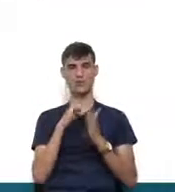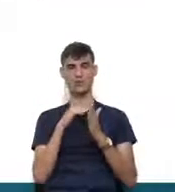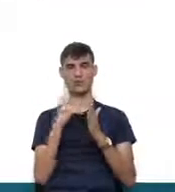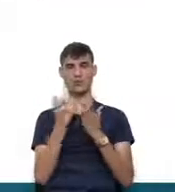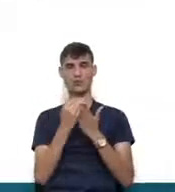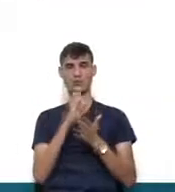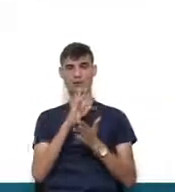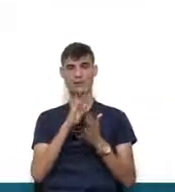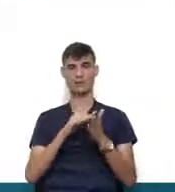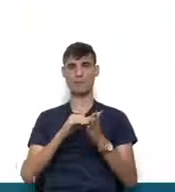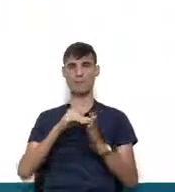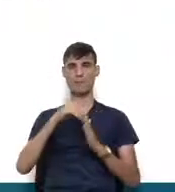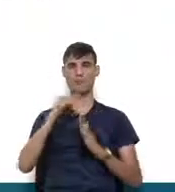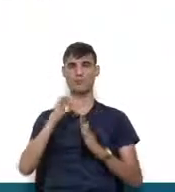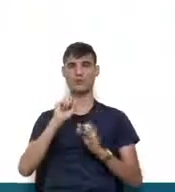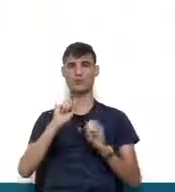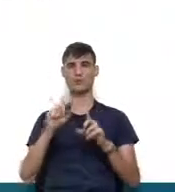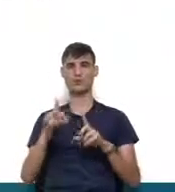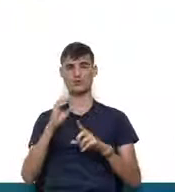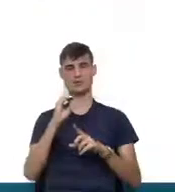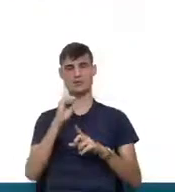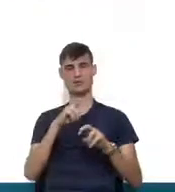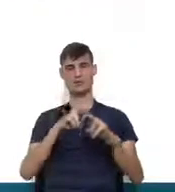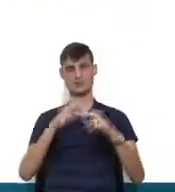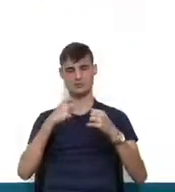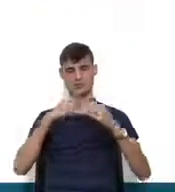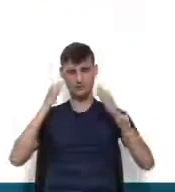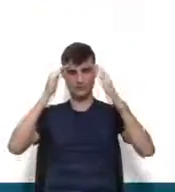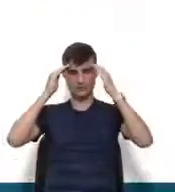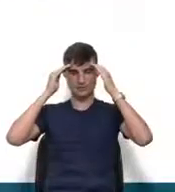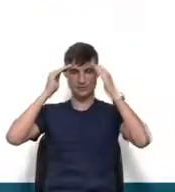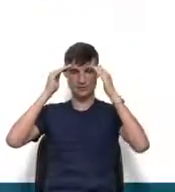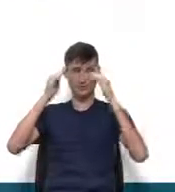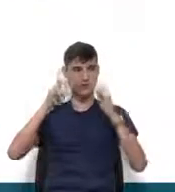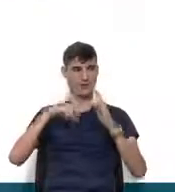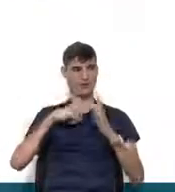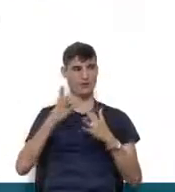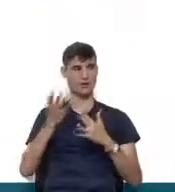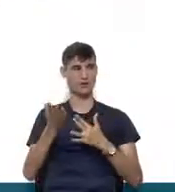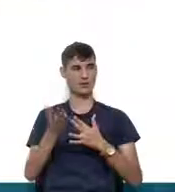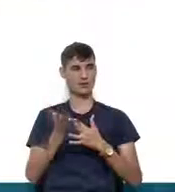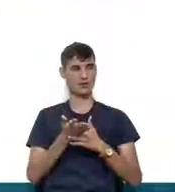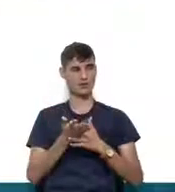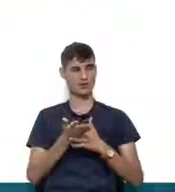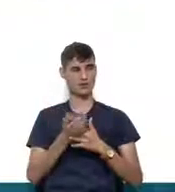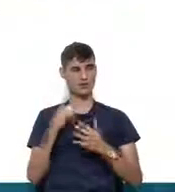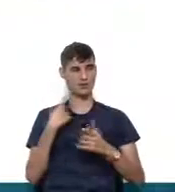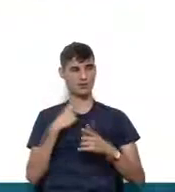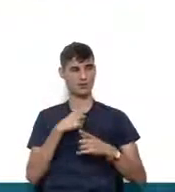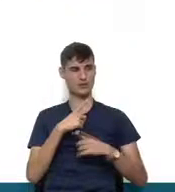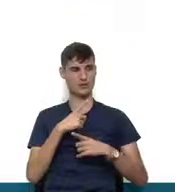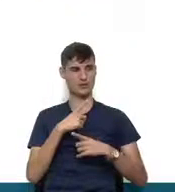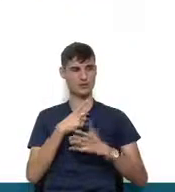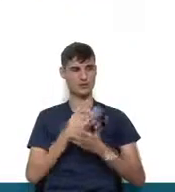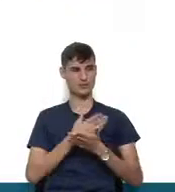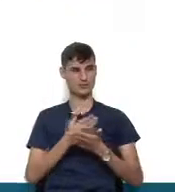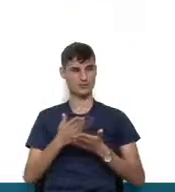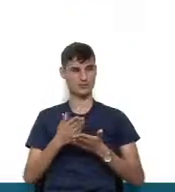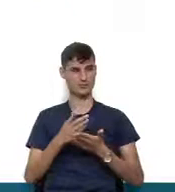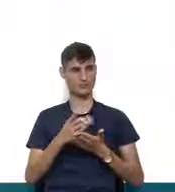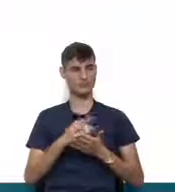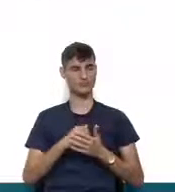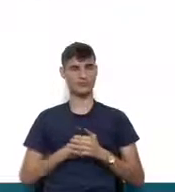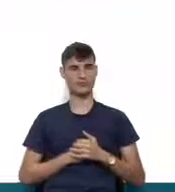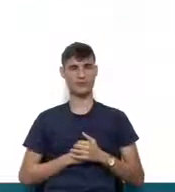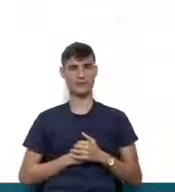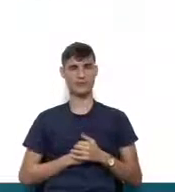T maior que 0. Então, a gente tem que respeitar este intervalo que nós temos aqui, tá? Esses dois